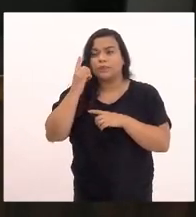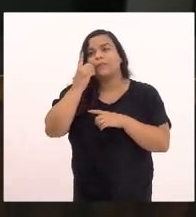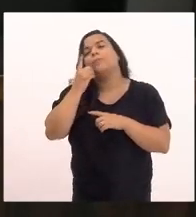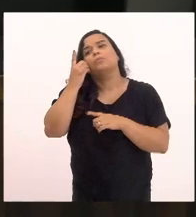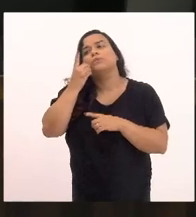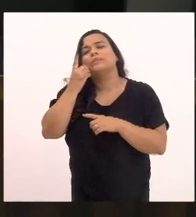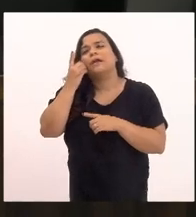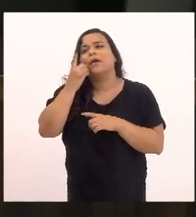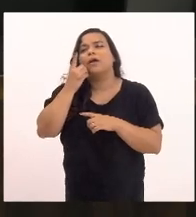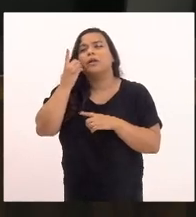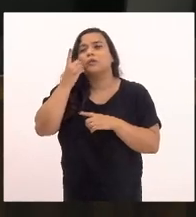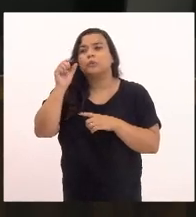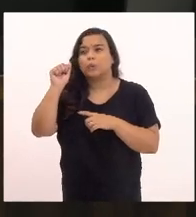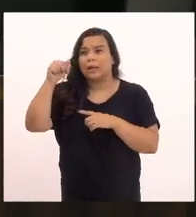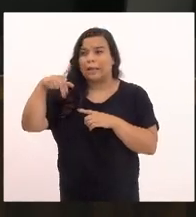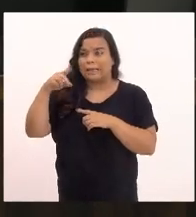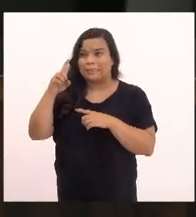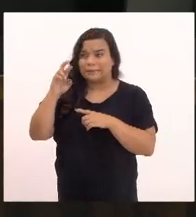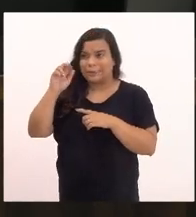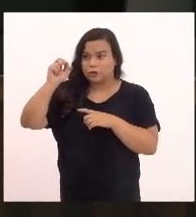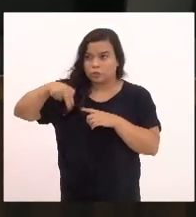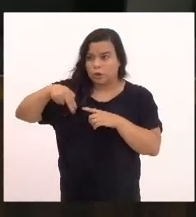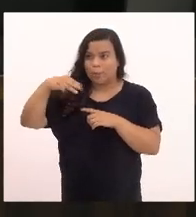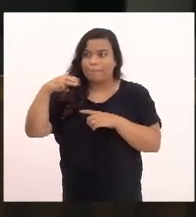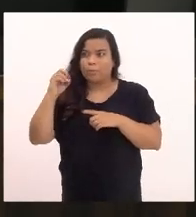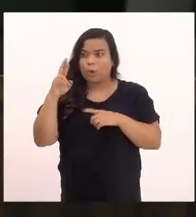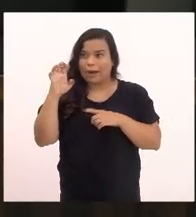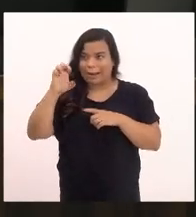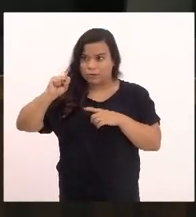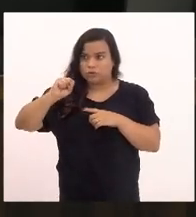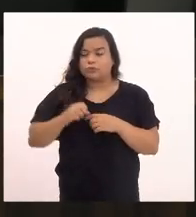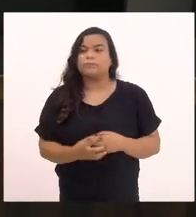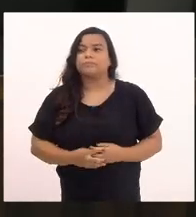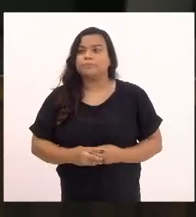Deputado Anderson Moraes.